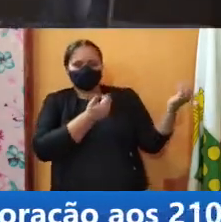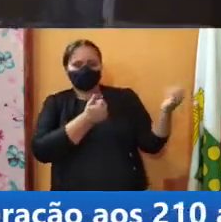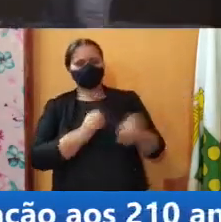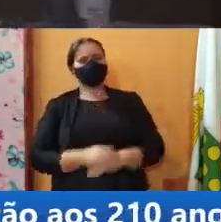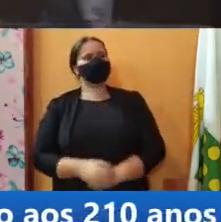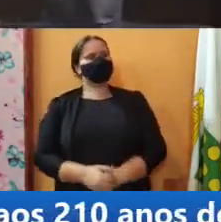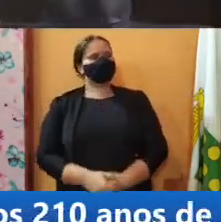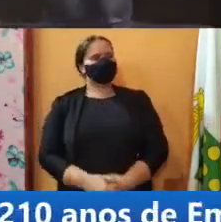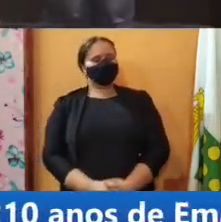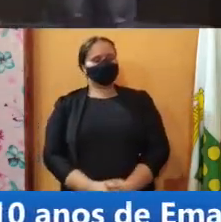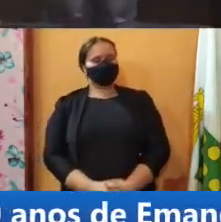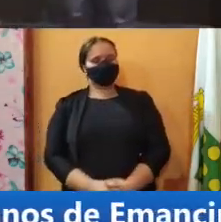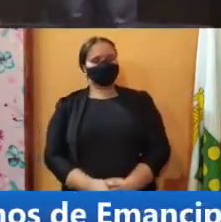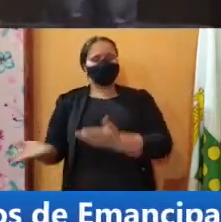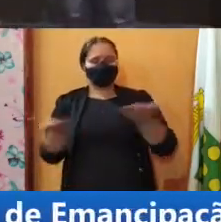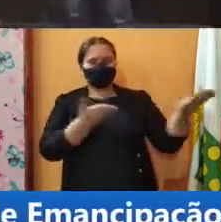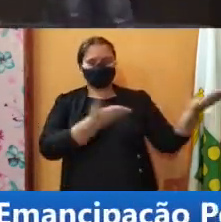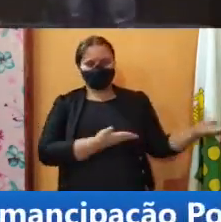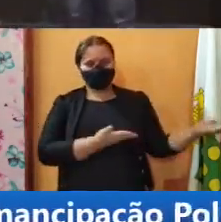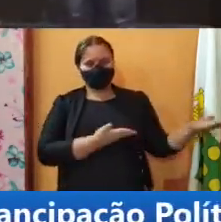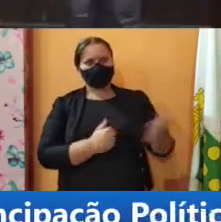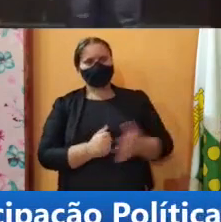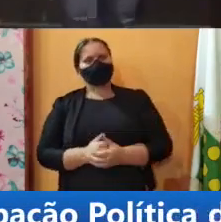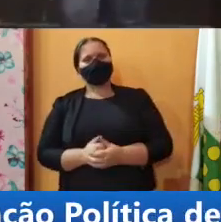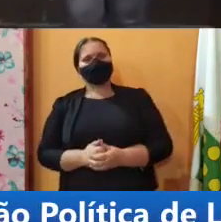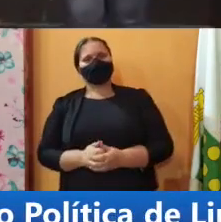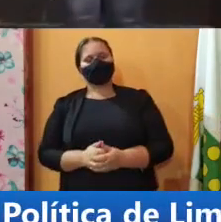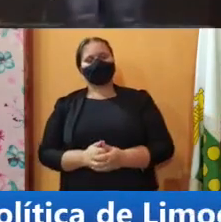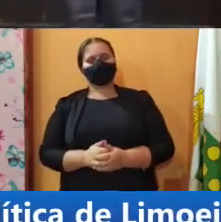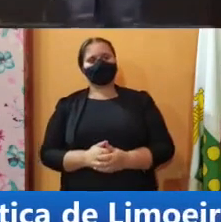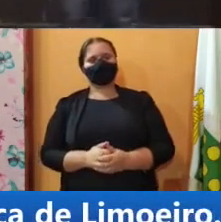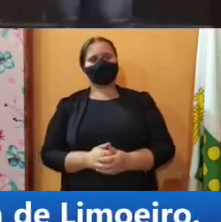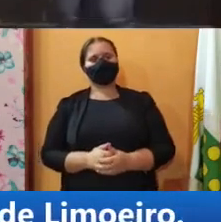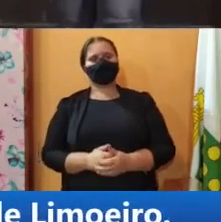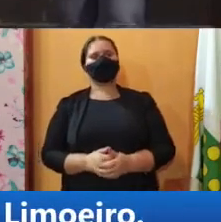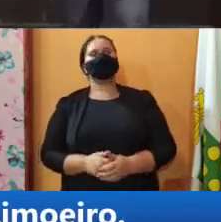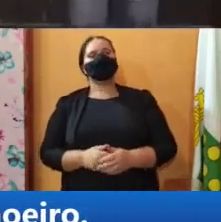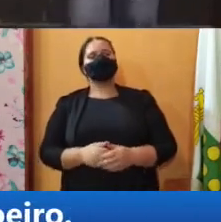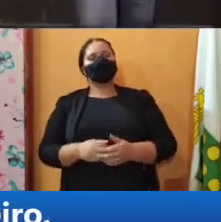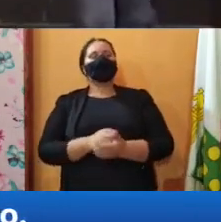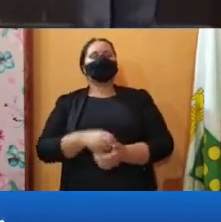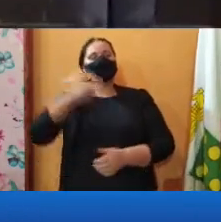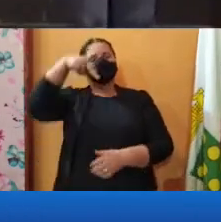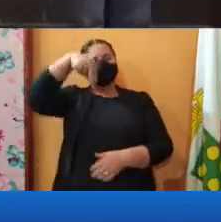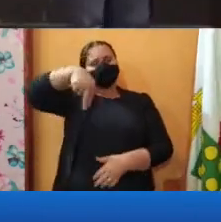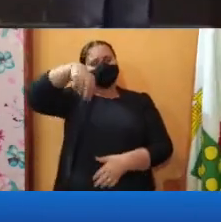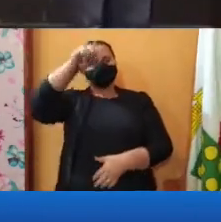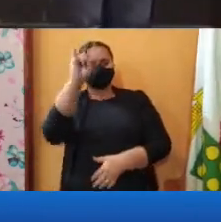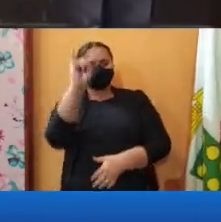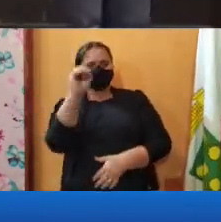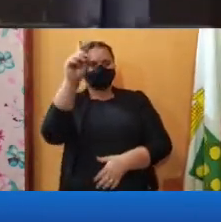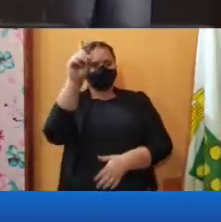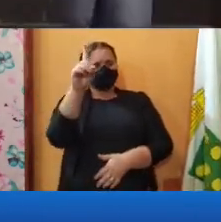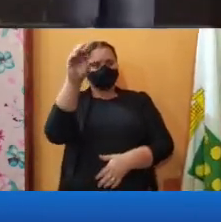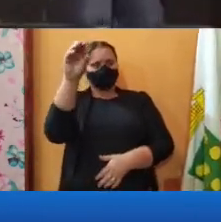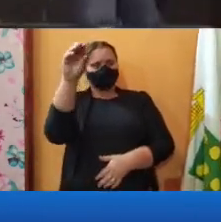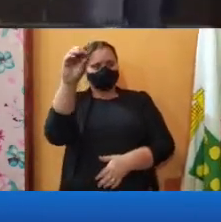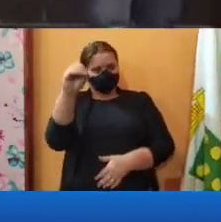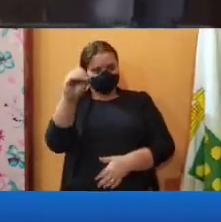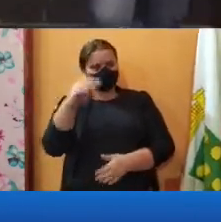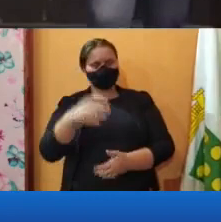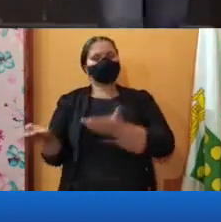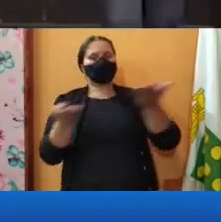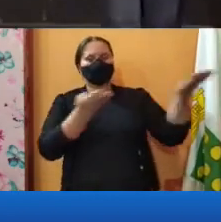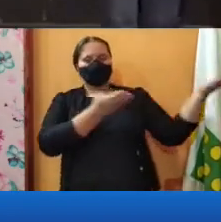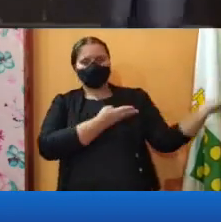Agora convidamos ao palco Nildo Boiador. Não veio, né? Mas a homenagem será entregue posteriormente.